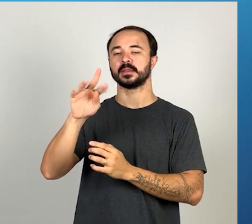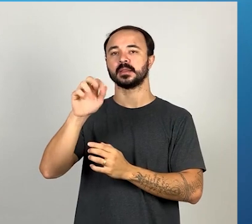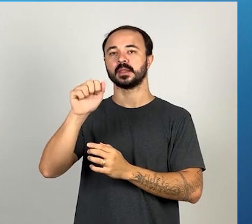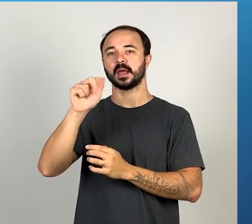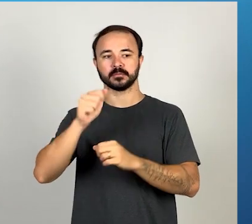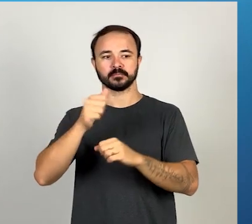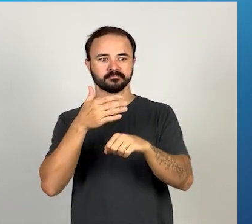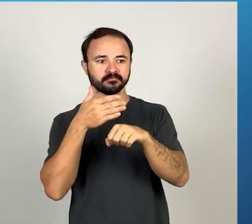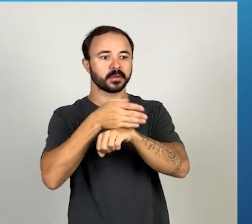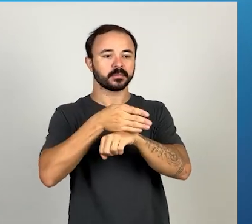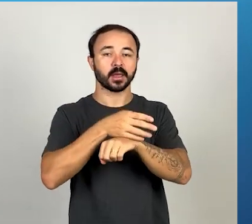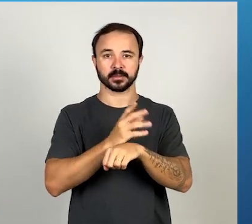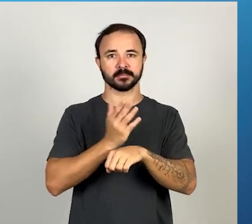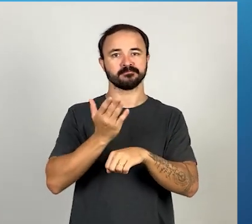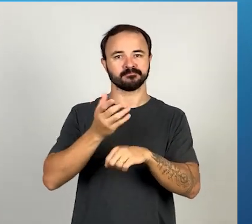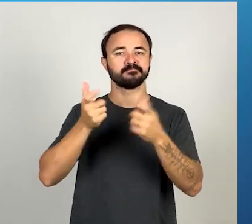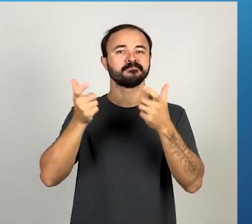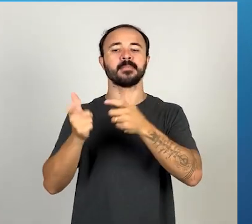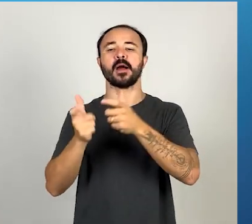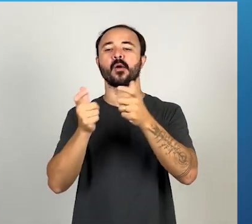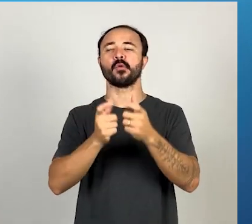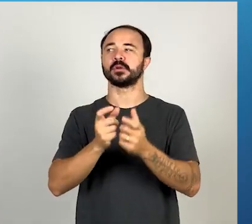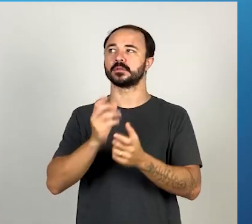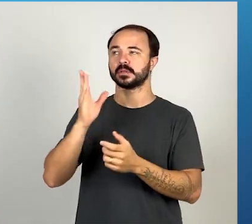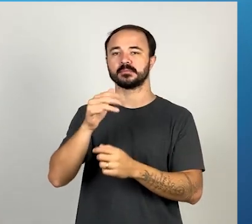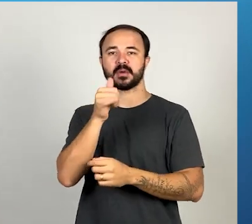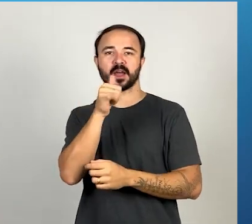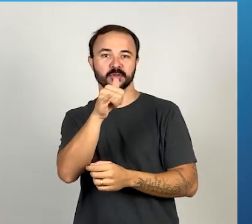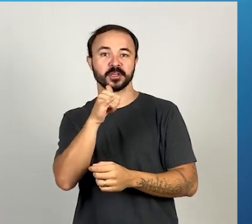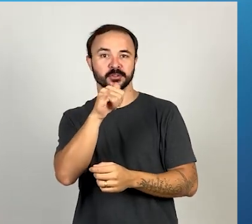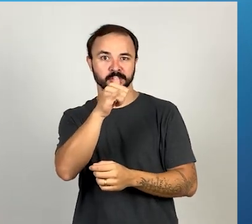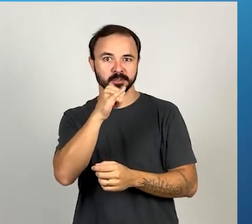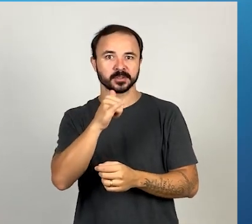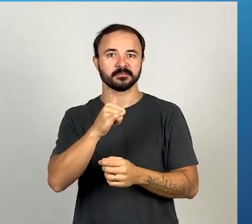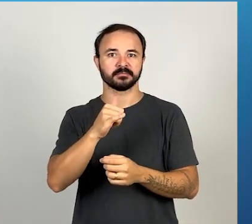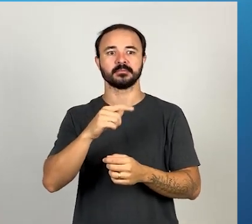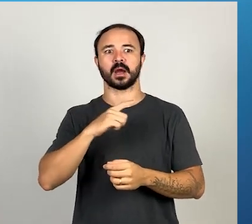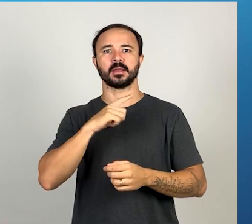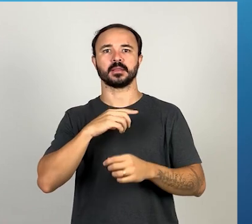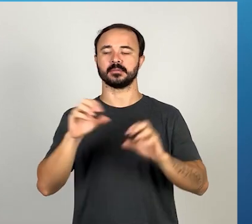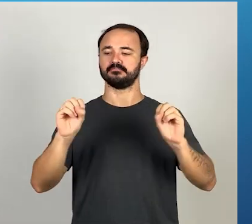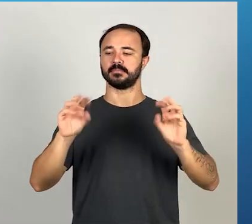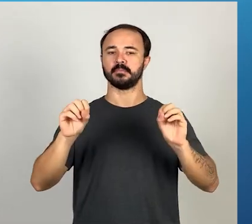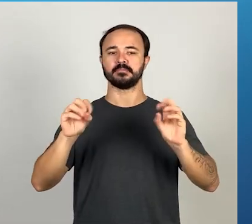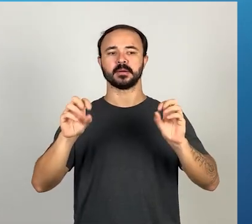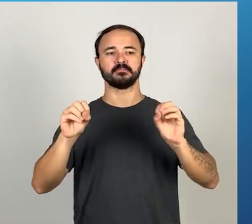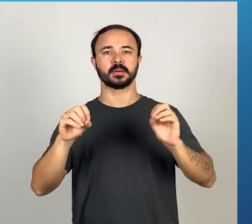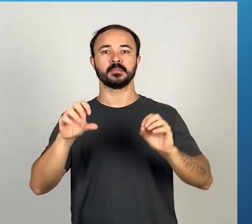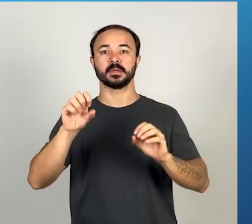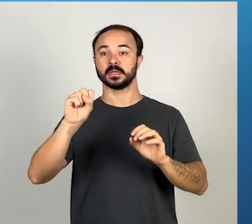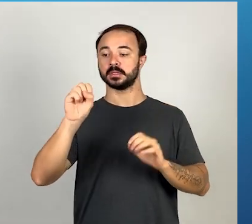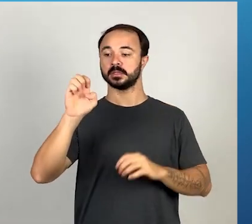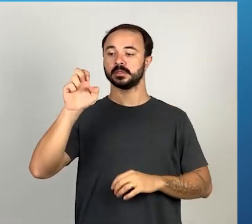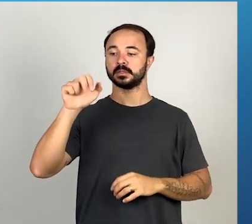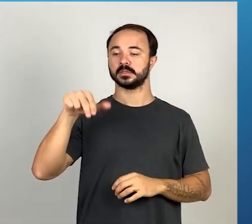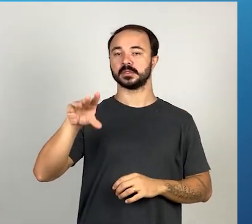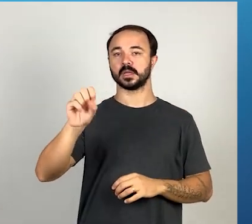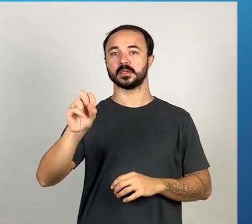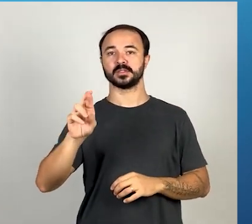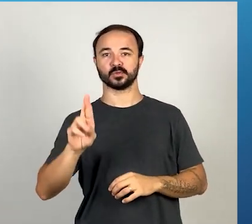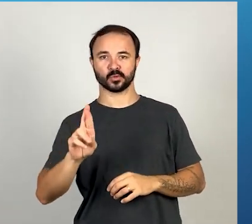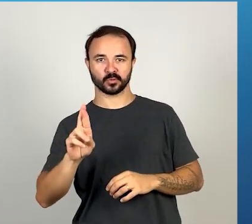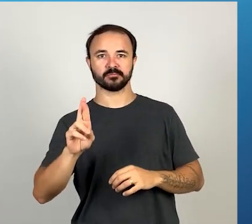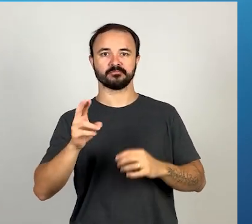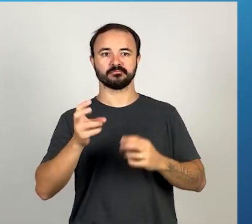a captação de estímulos do ambiente através da energia, através de sensores, chaves, geradores de